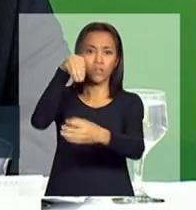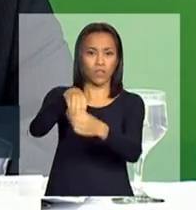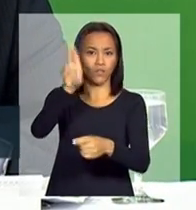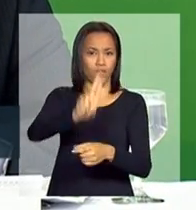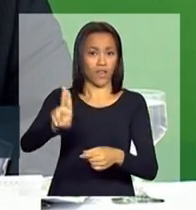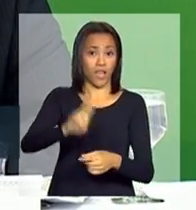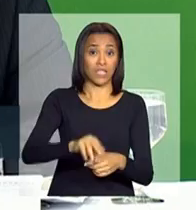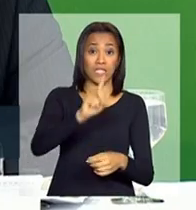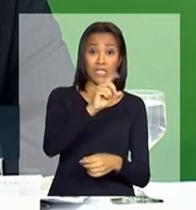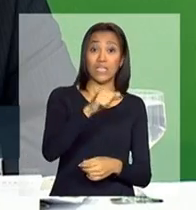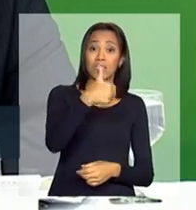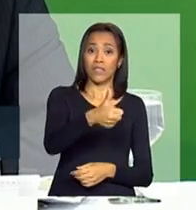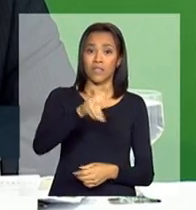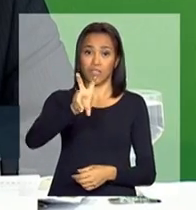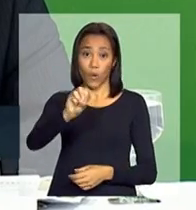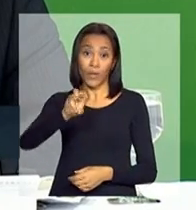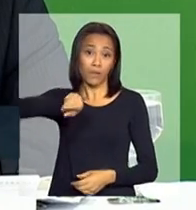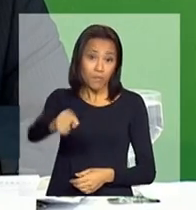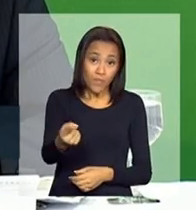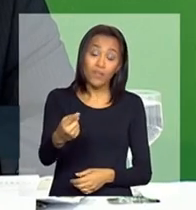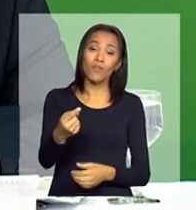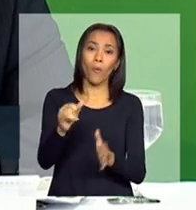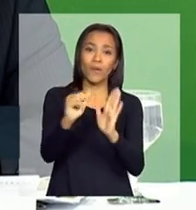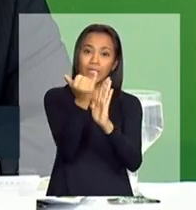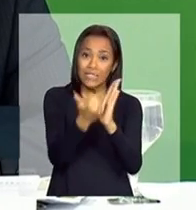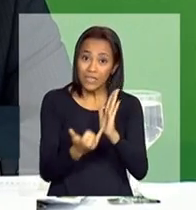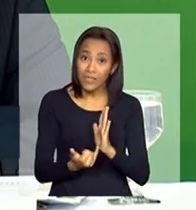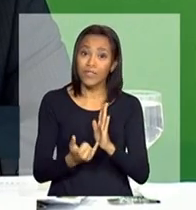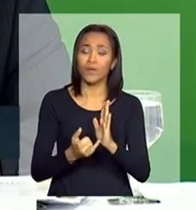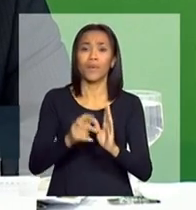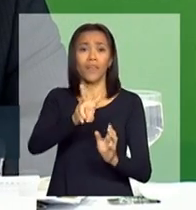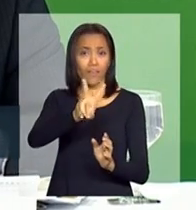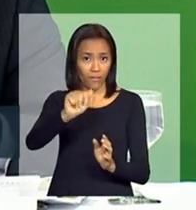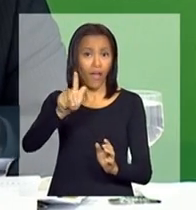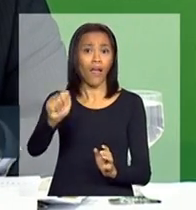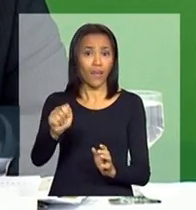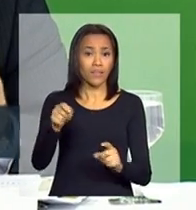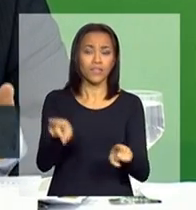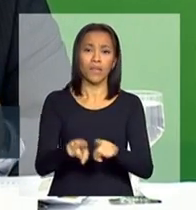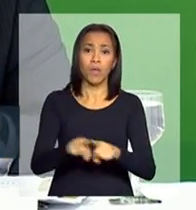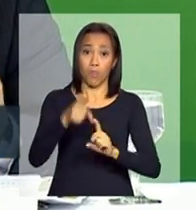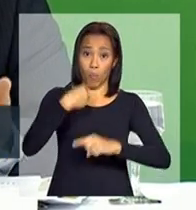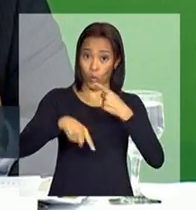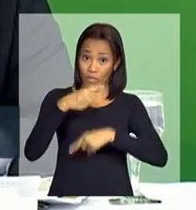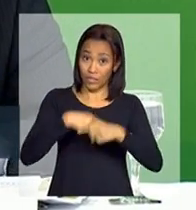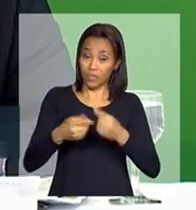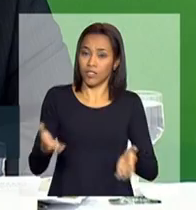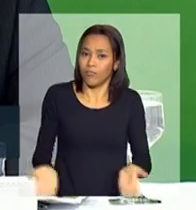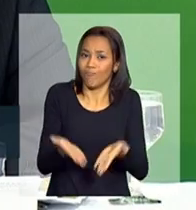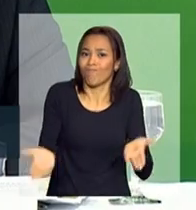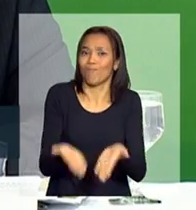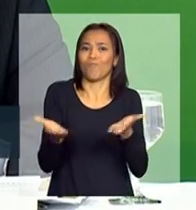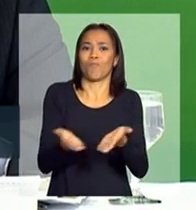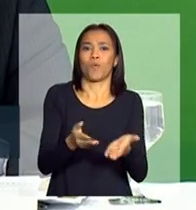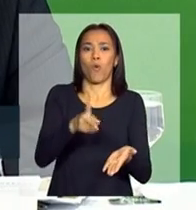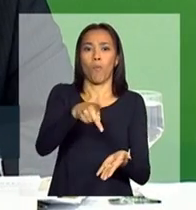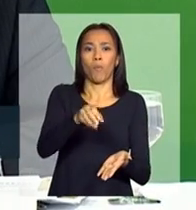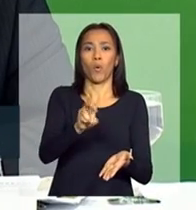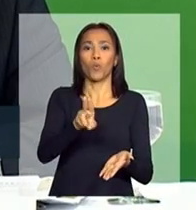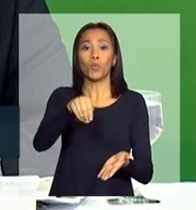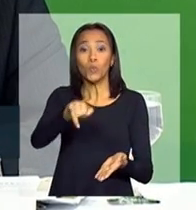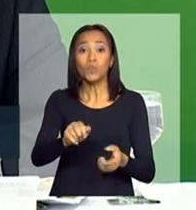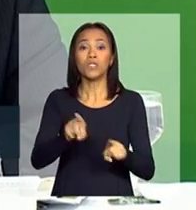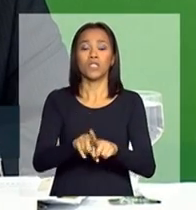150.000 novas matrículas em 10 anos de vagas e políticas de indução como o ProUni o fiéis e agora as